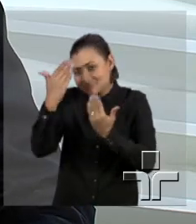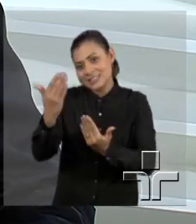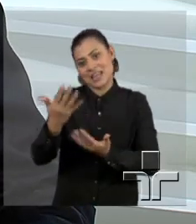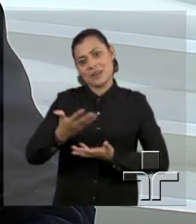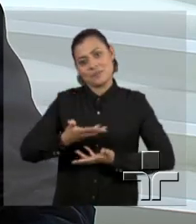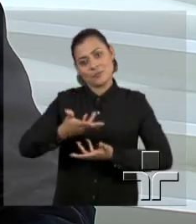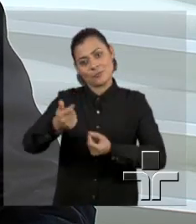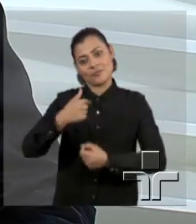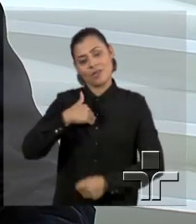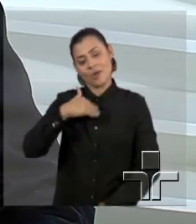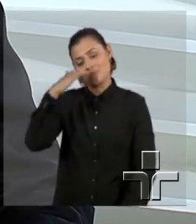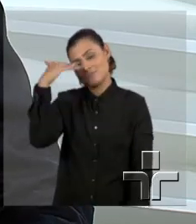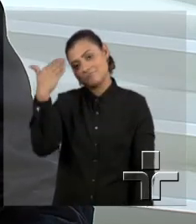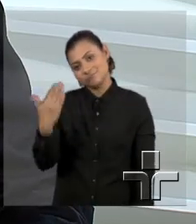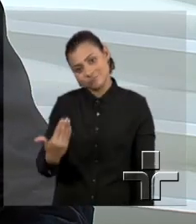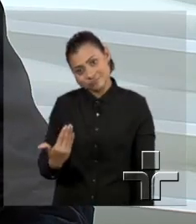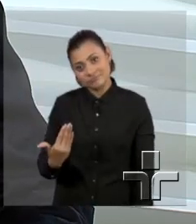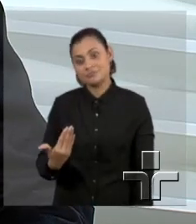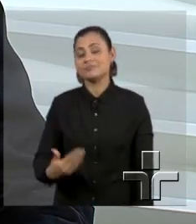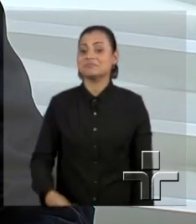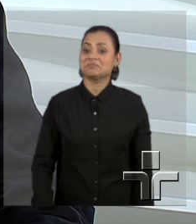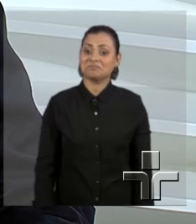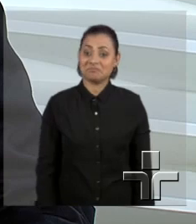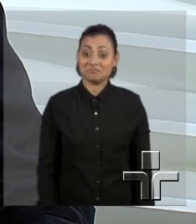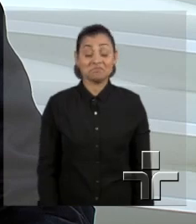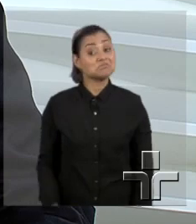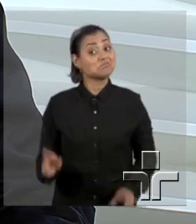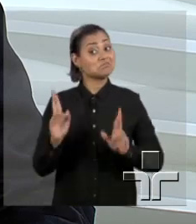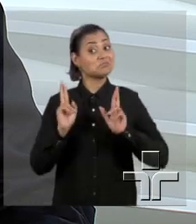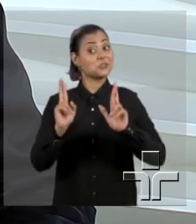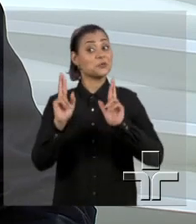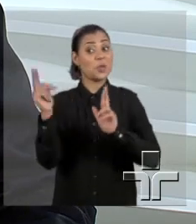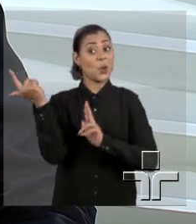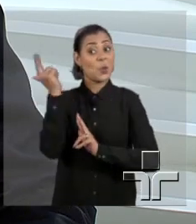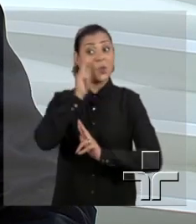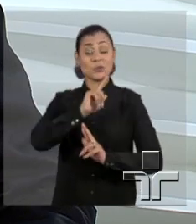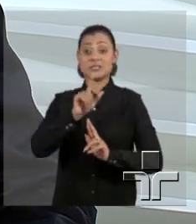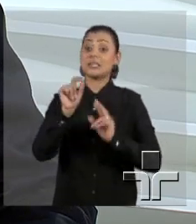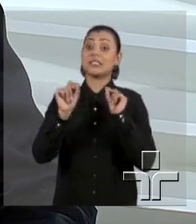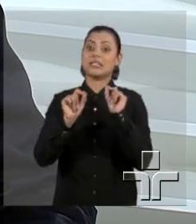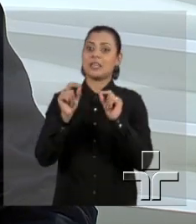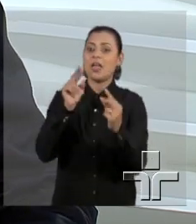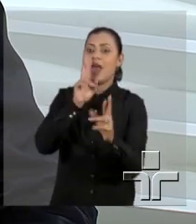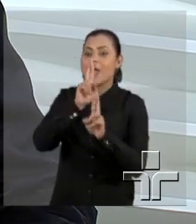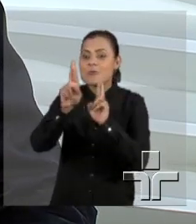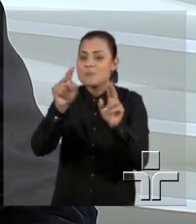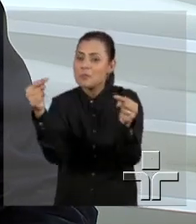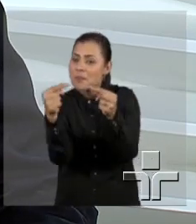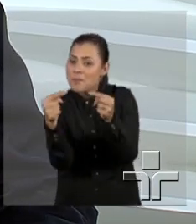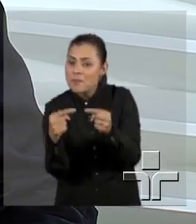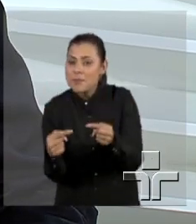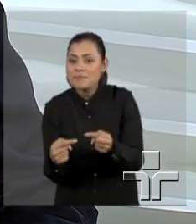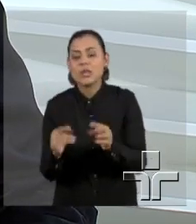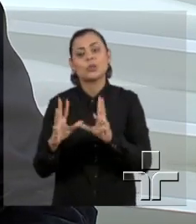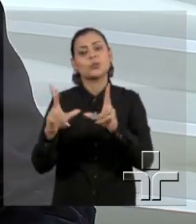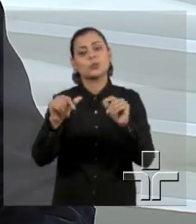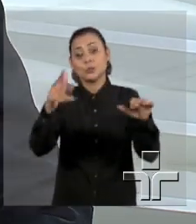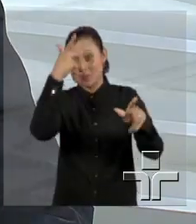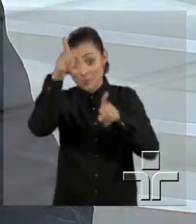convite, muito honrado e espero corresponder às expectativas de vocês,